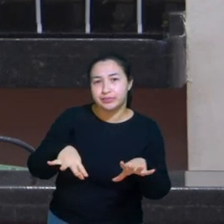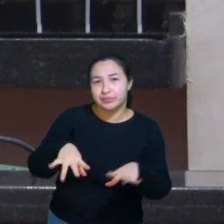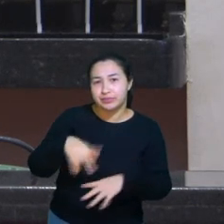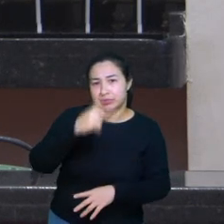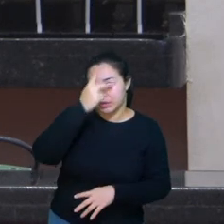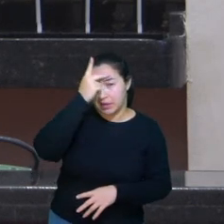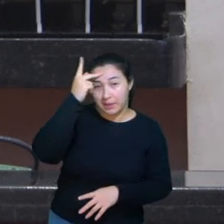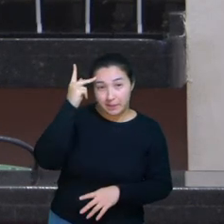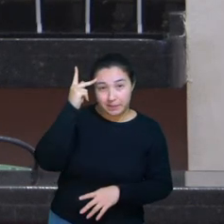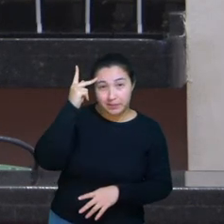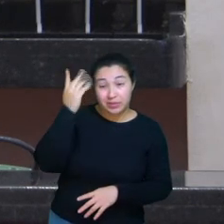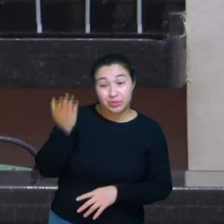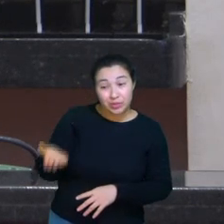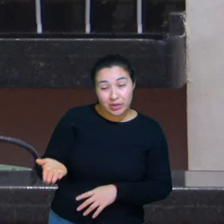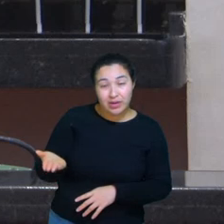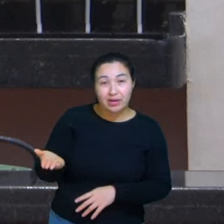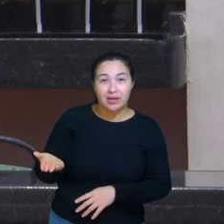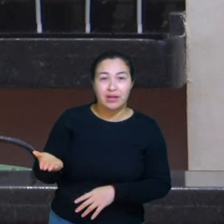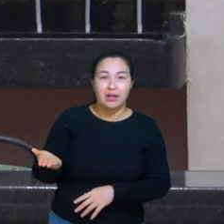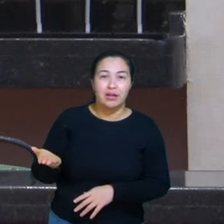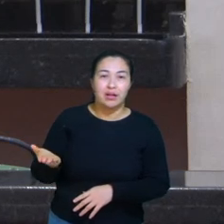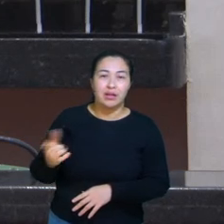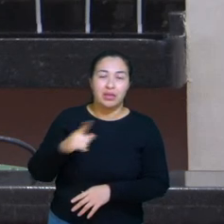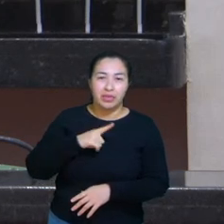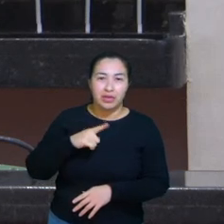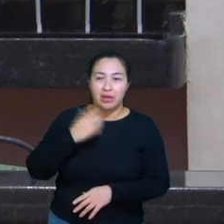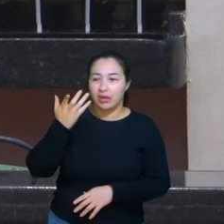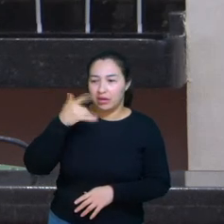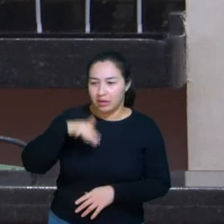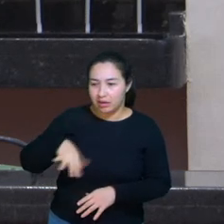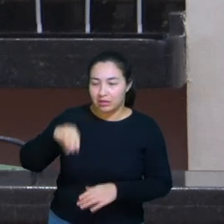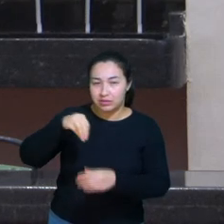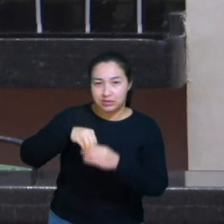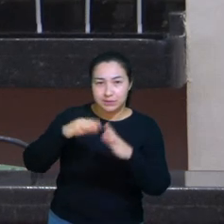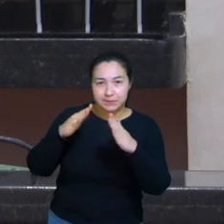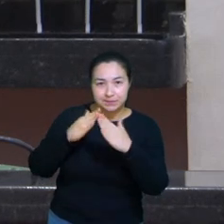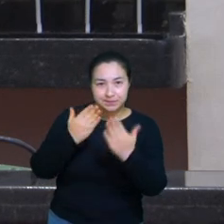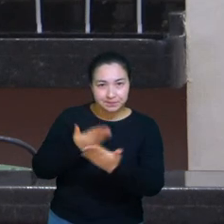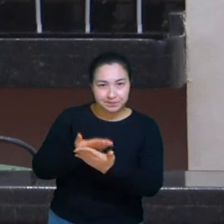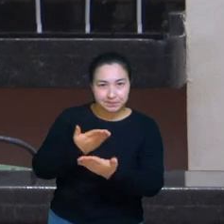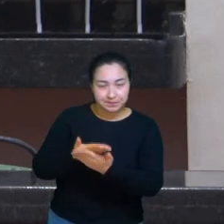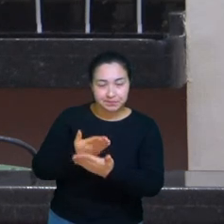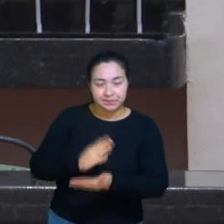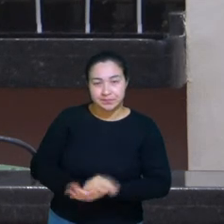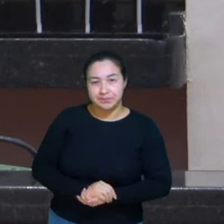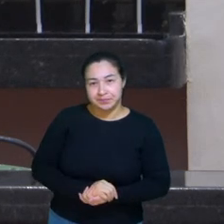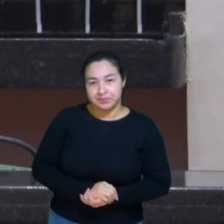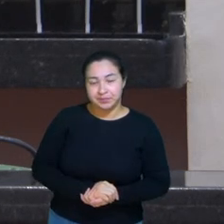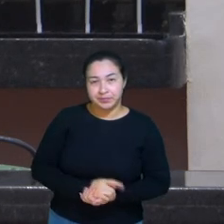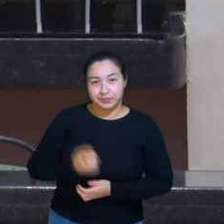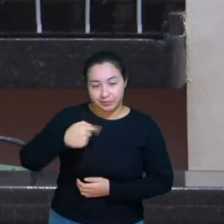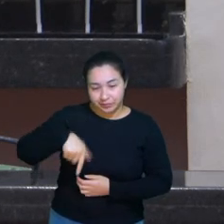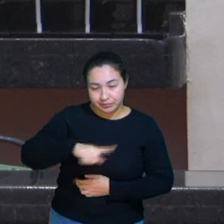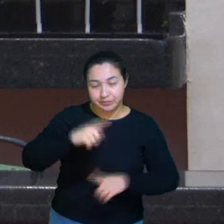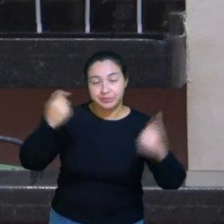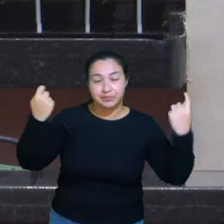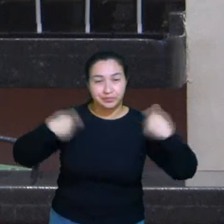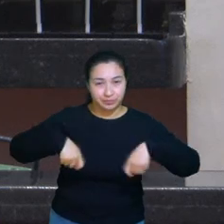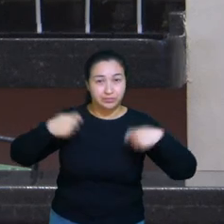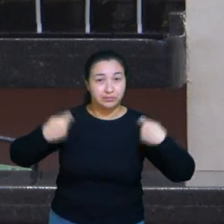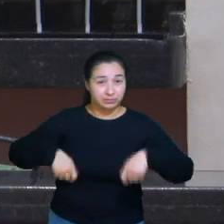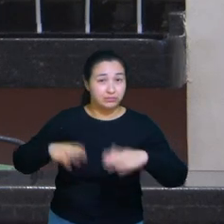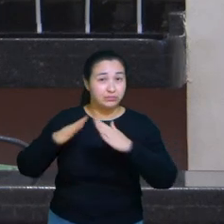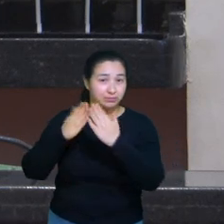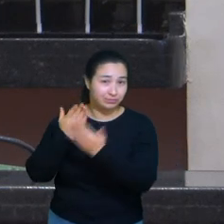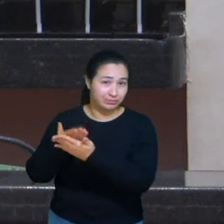ponta né quem está lá com com as crianças na escola e nós precisamos da escola e a